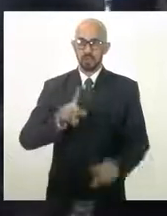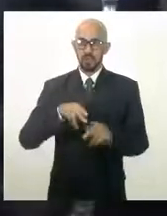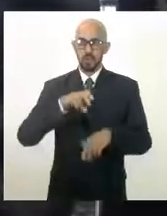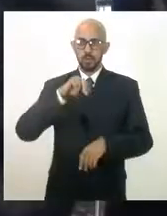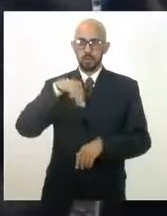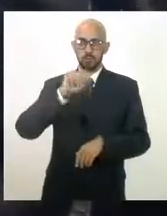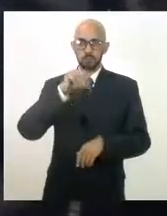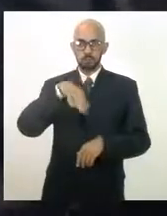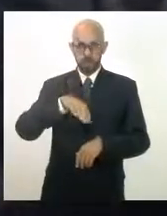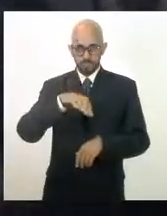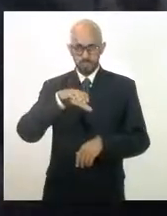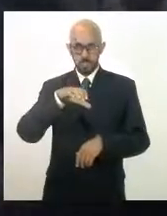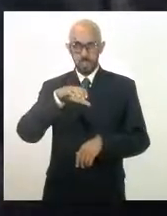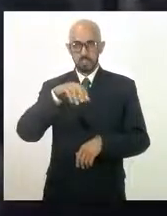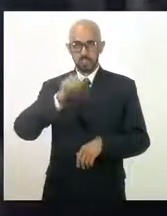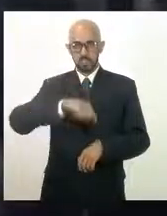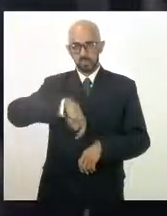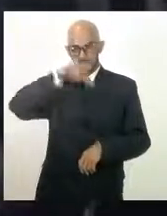Luiz Paulo, que